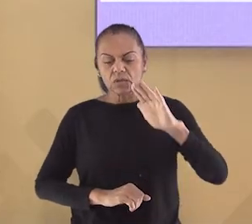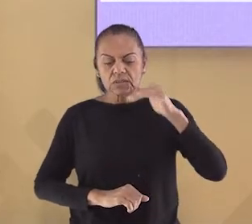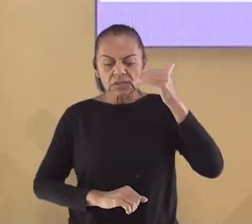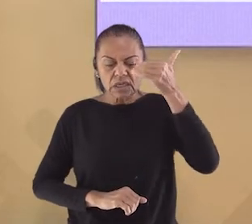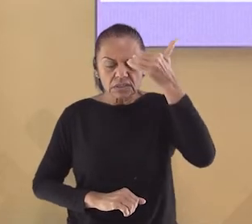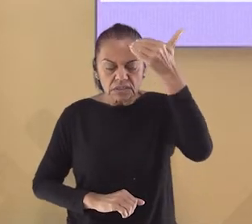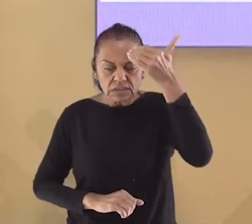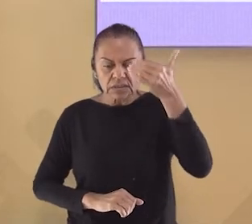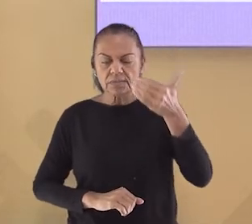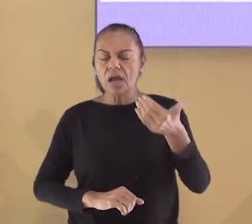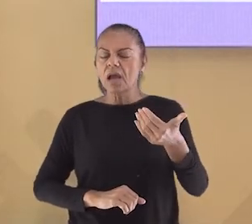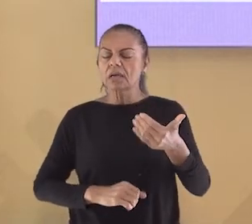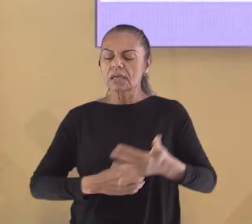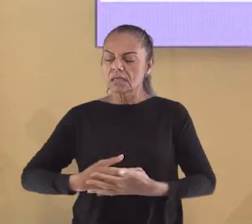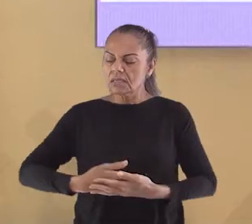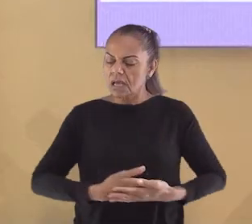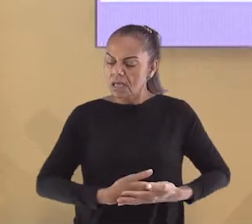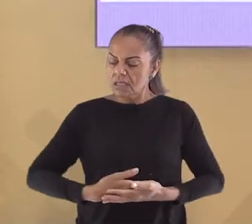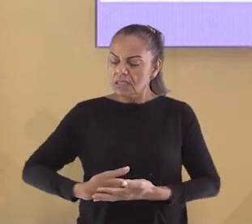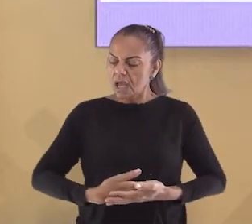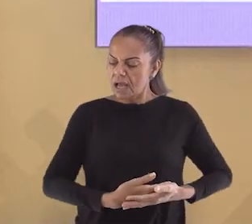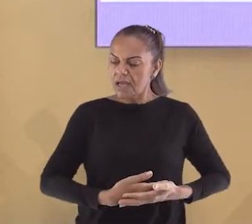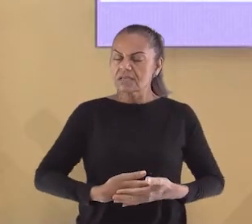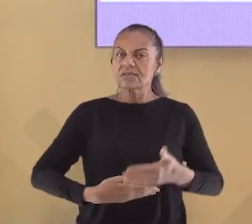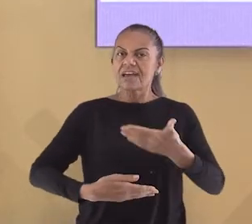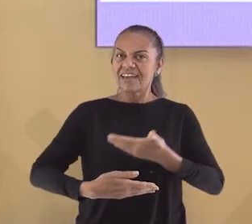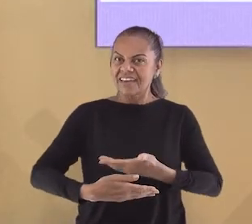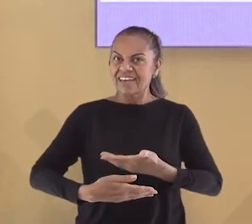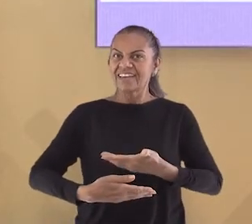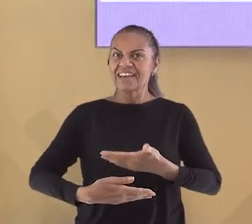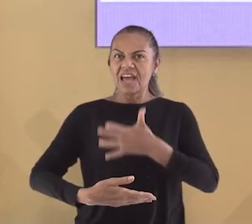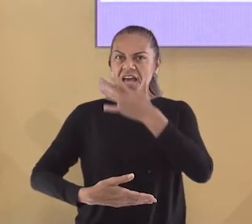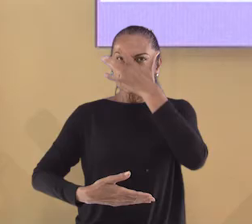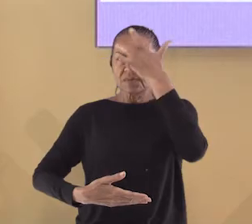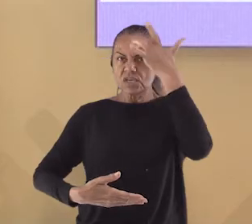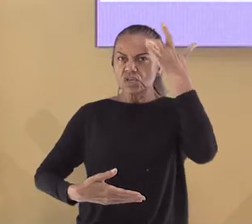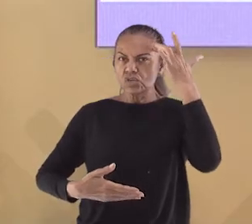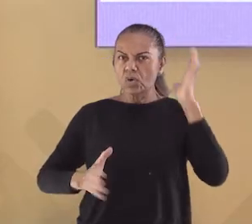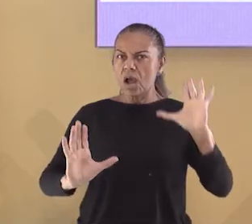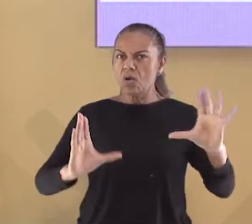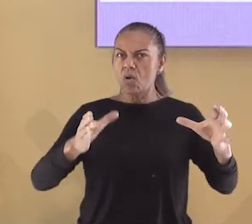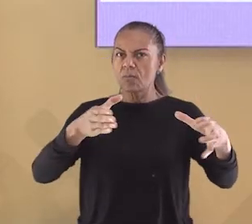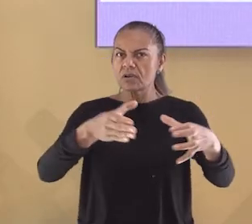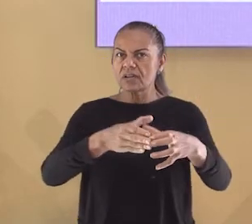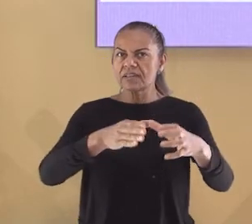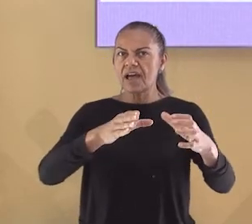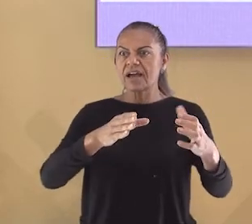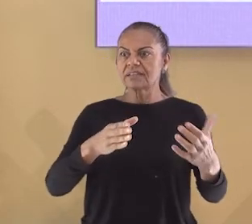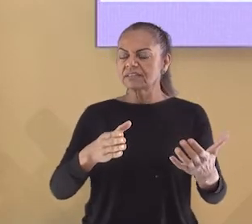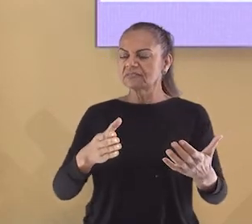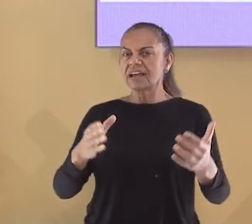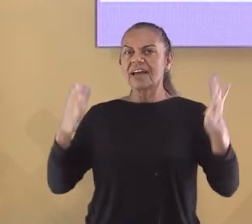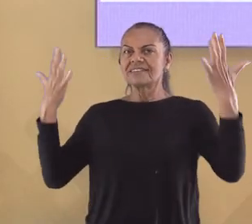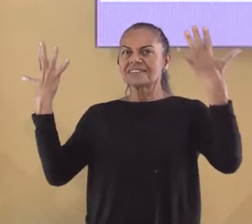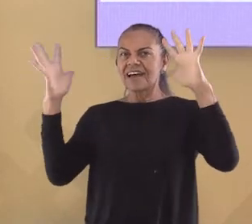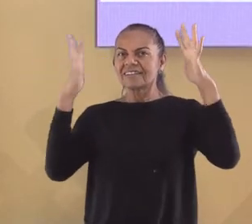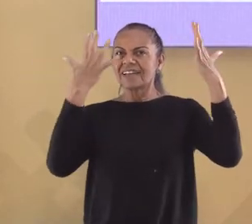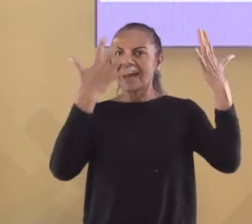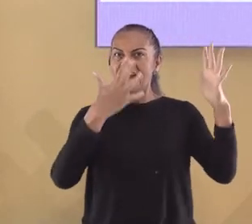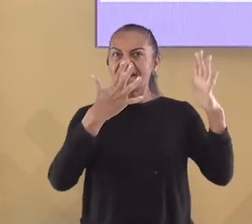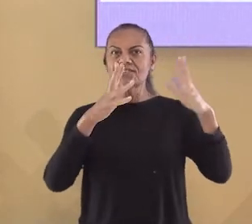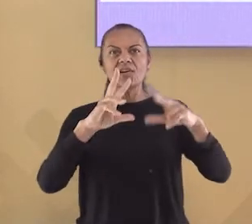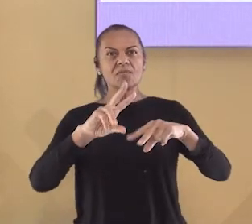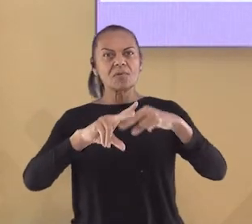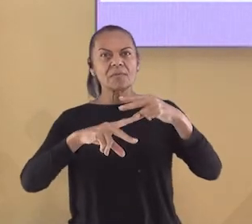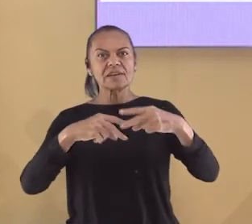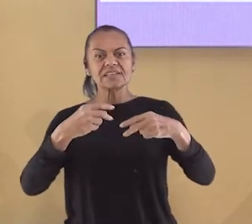islamismo, quando nasce uma criança, o recém-nascido é saudado pela comunidade como um presente de Alá,